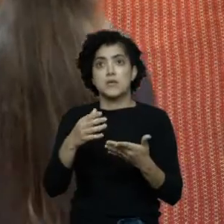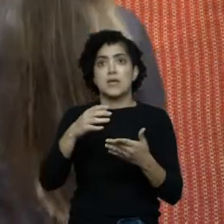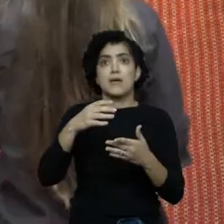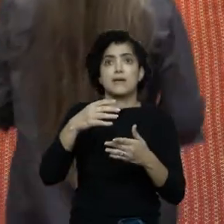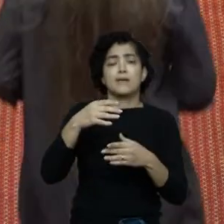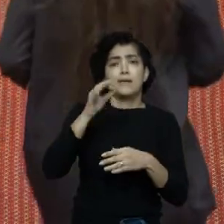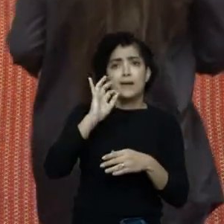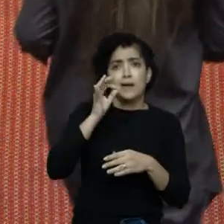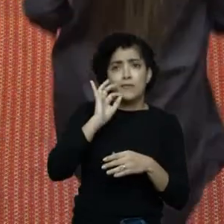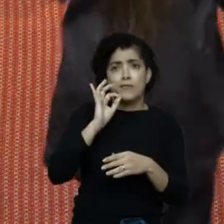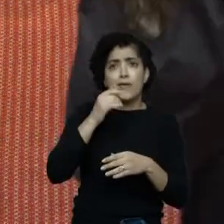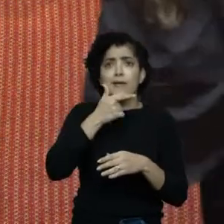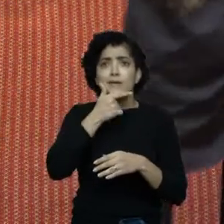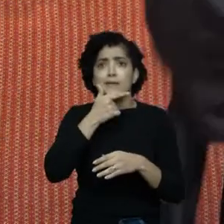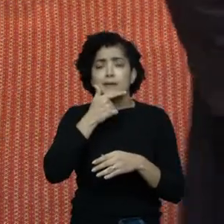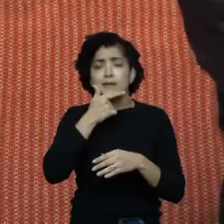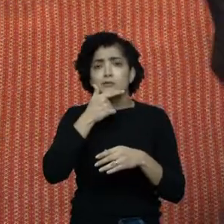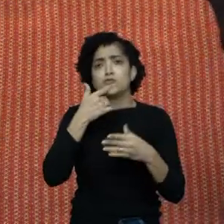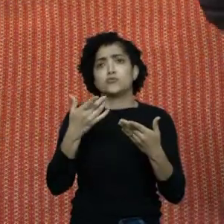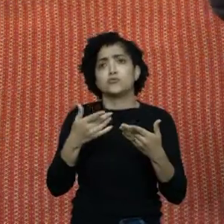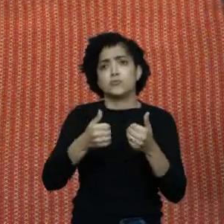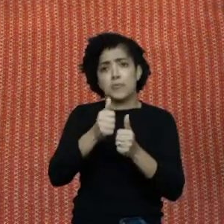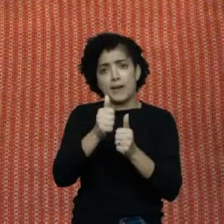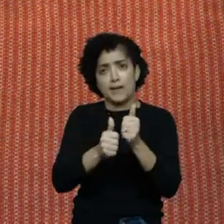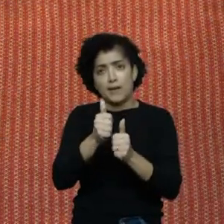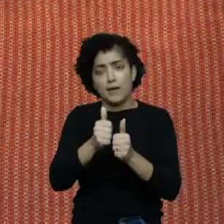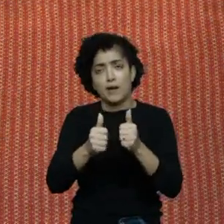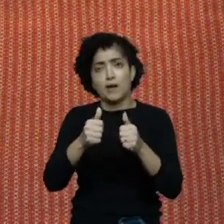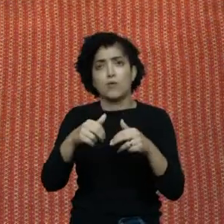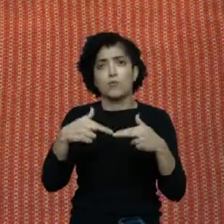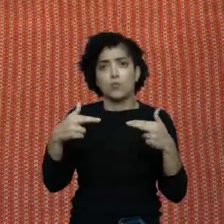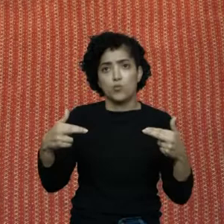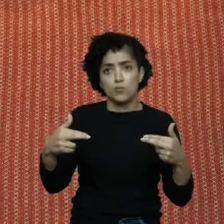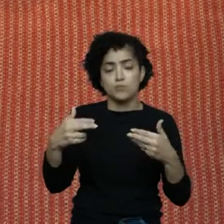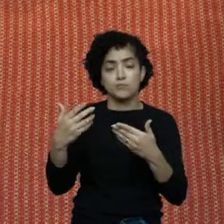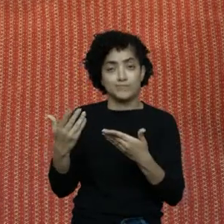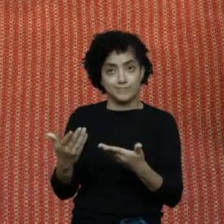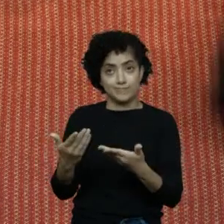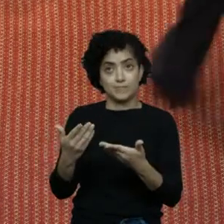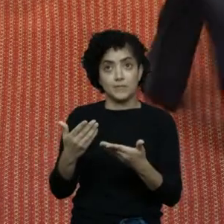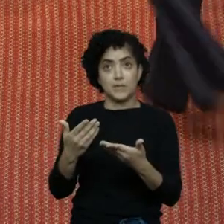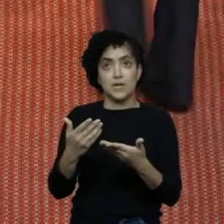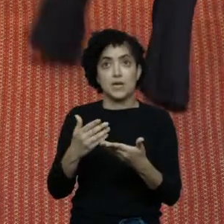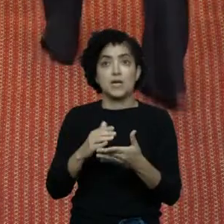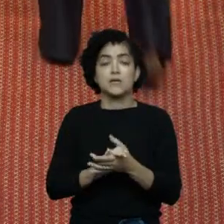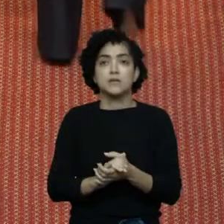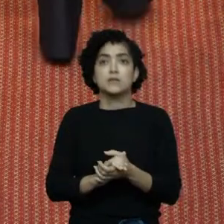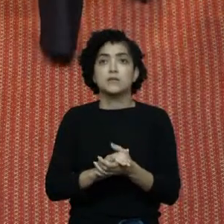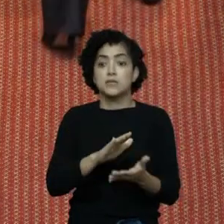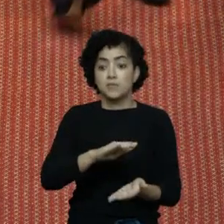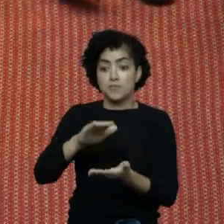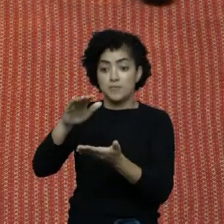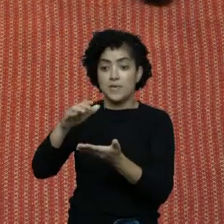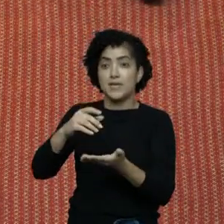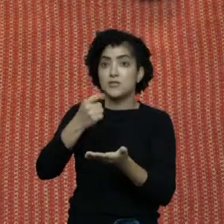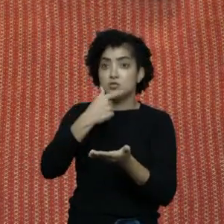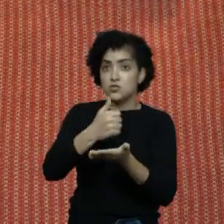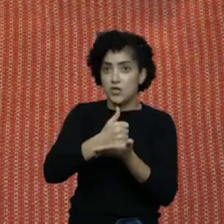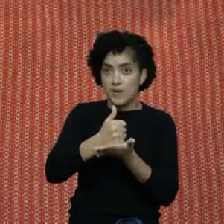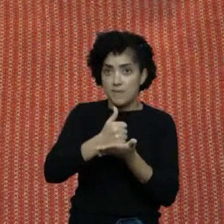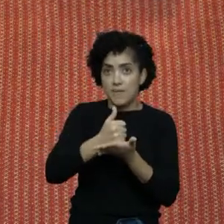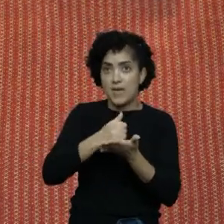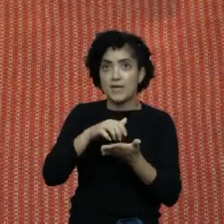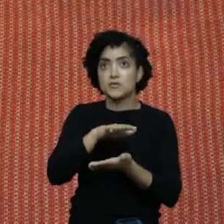margarina queijo macarrão açúcar e óleo de soja Presidente bolsonaro imposto de importação de remédios e medicamentos em geral